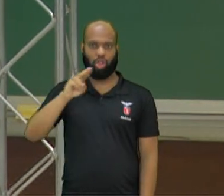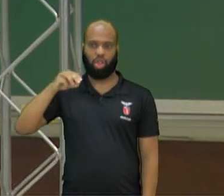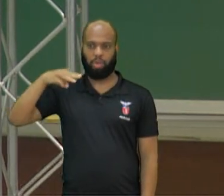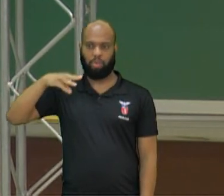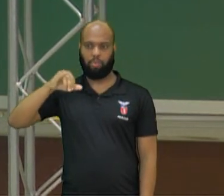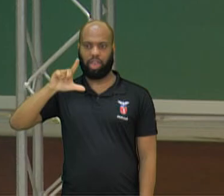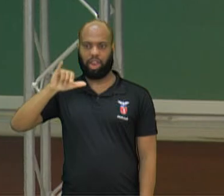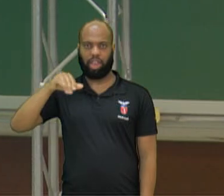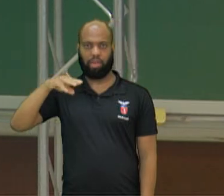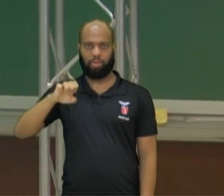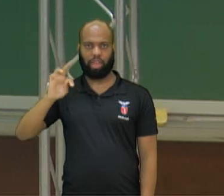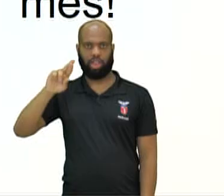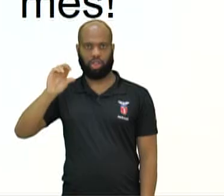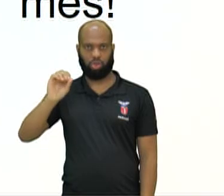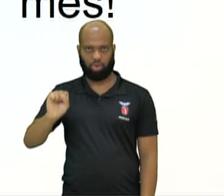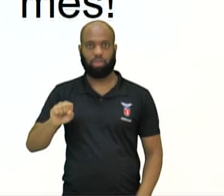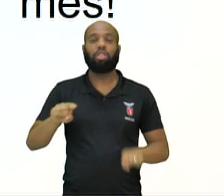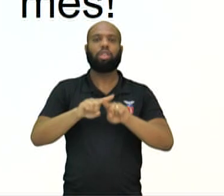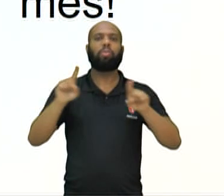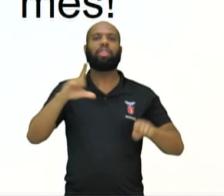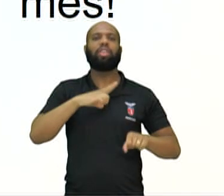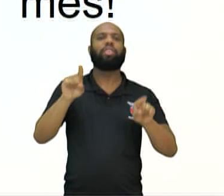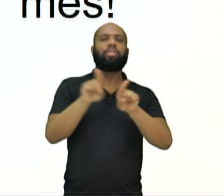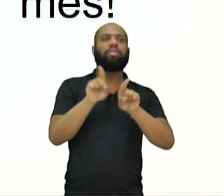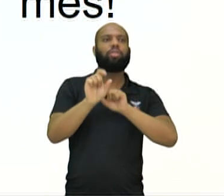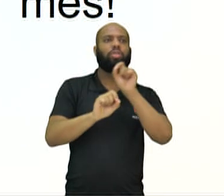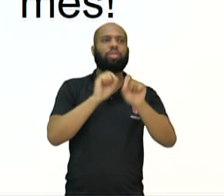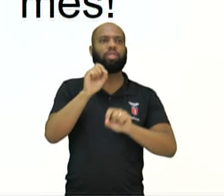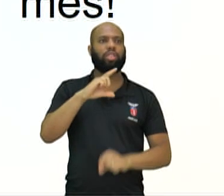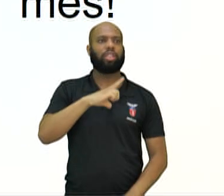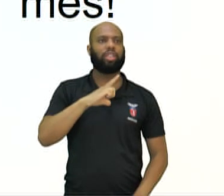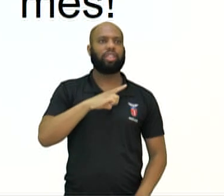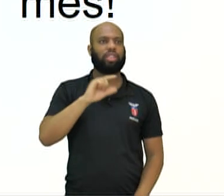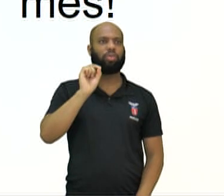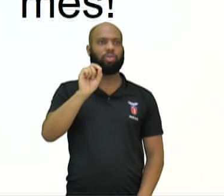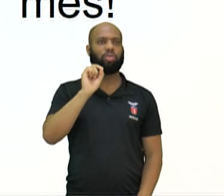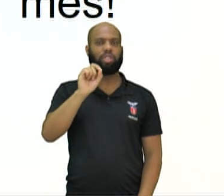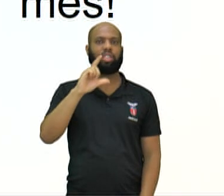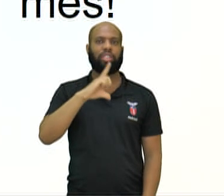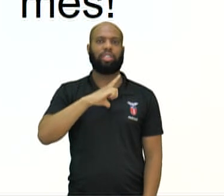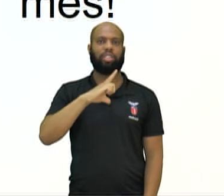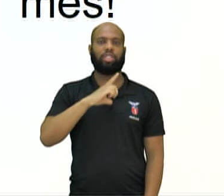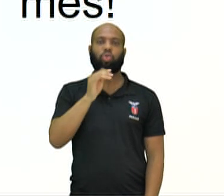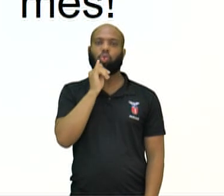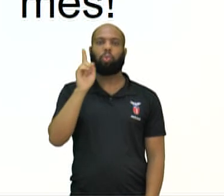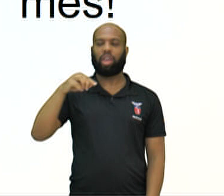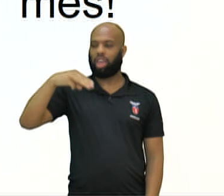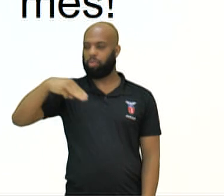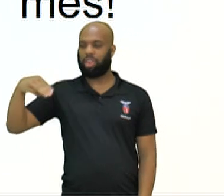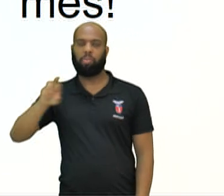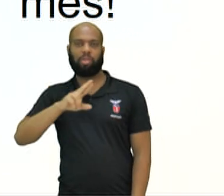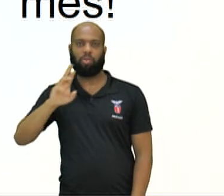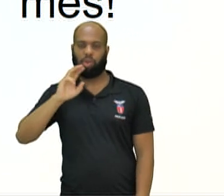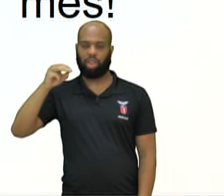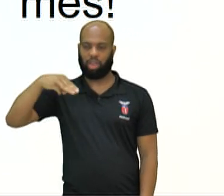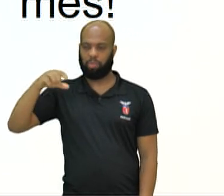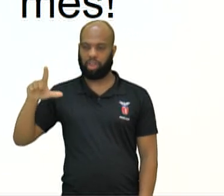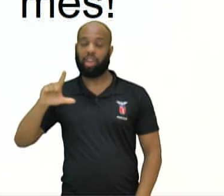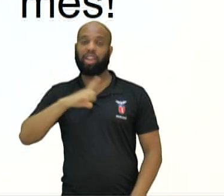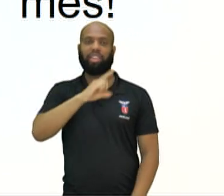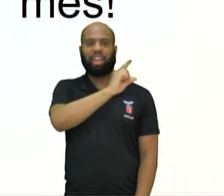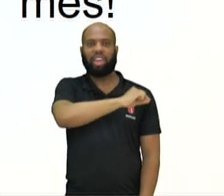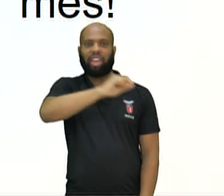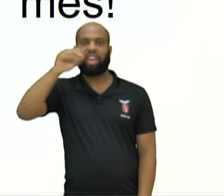Já a linha vermelha, conforme você pode observar também, a linha vermelha ela vai representar a média de temperatura de